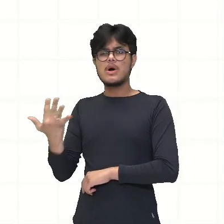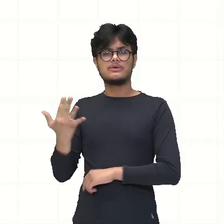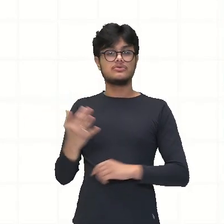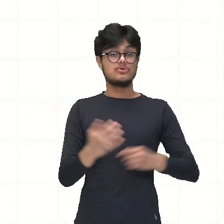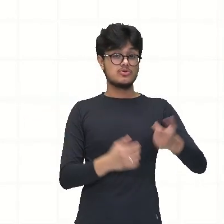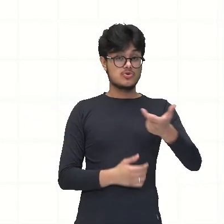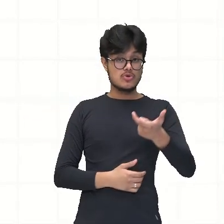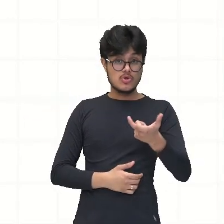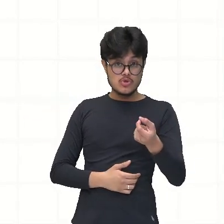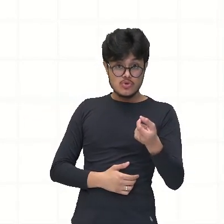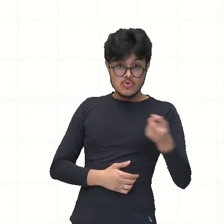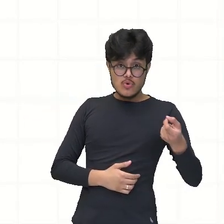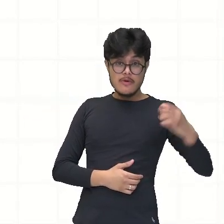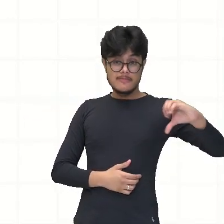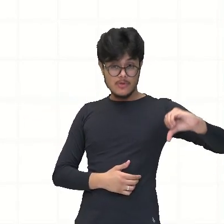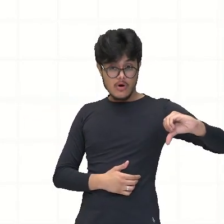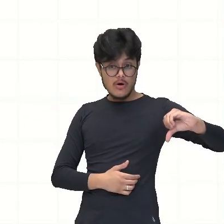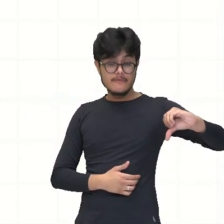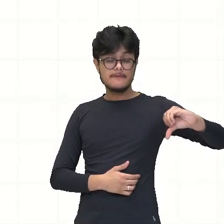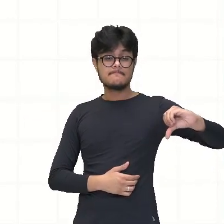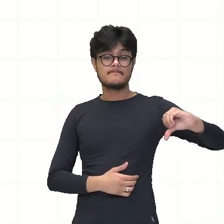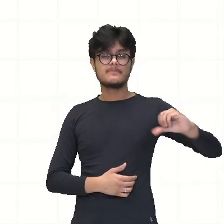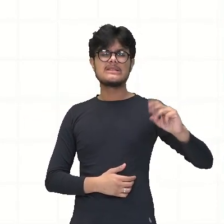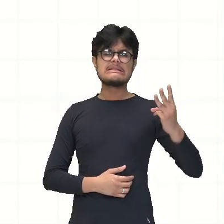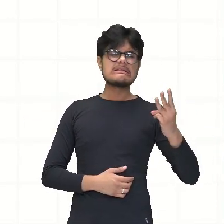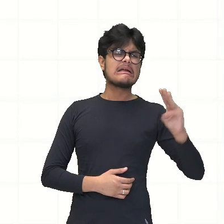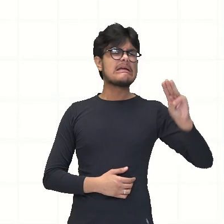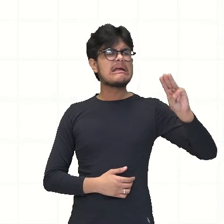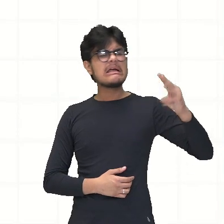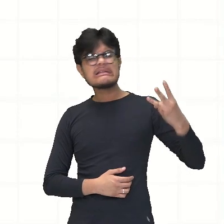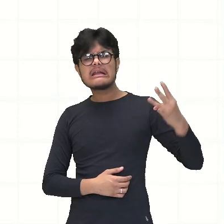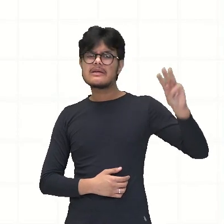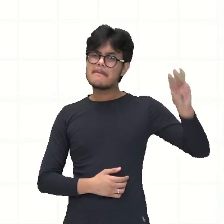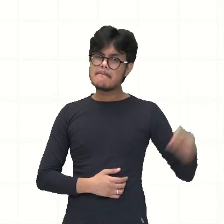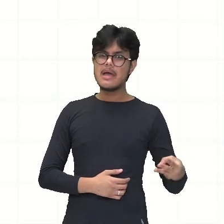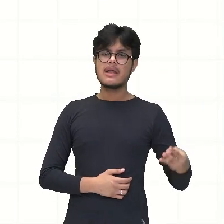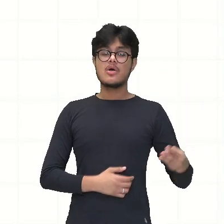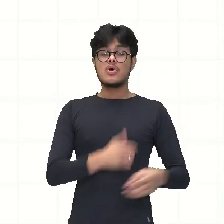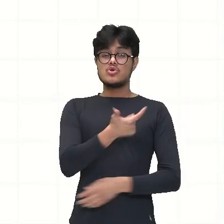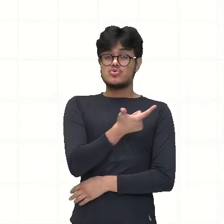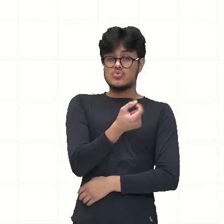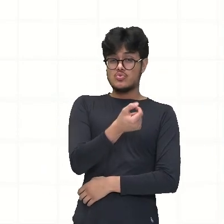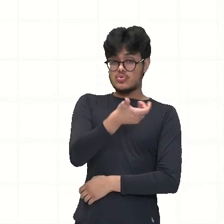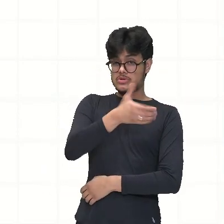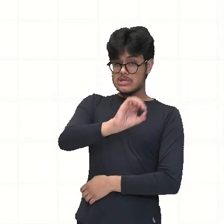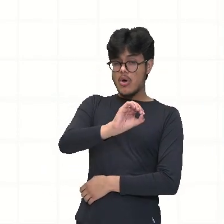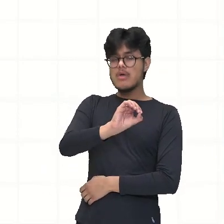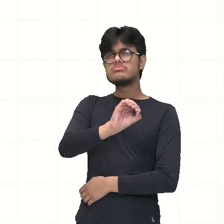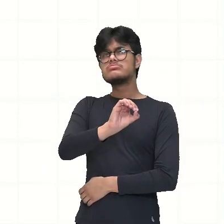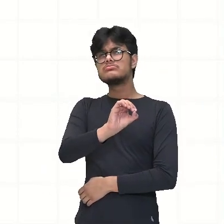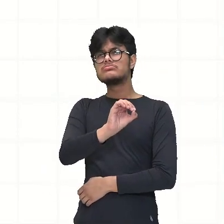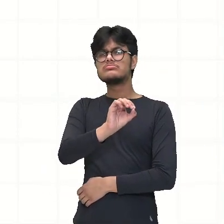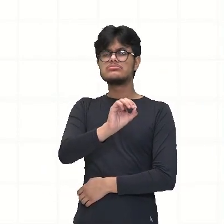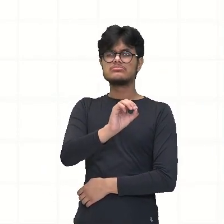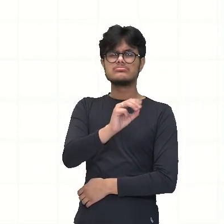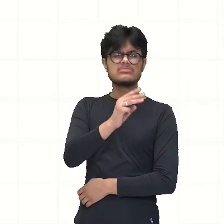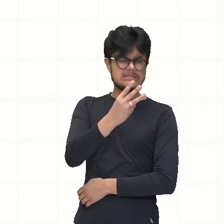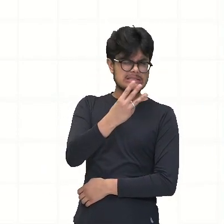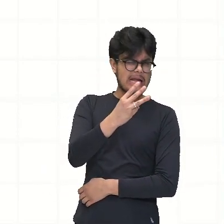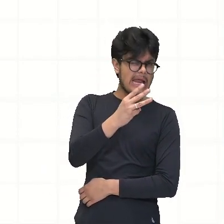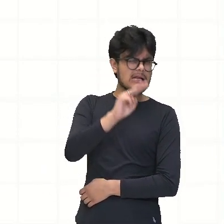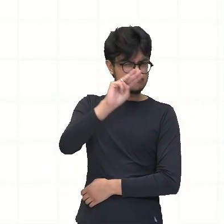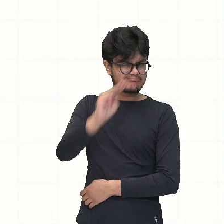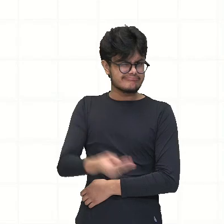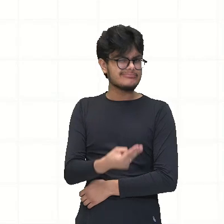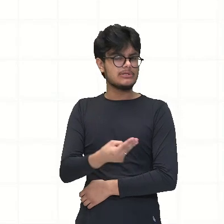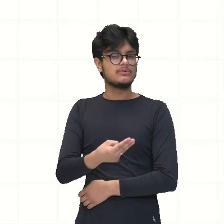2009, com um pouco mais de 3 milhões de imigrantes. Em 2010, com também um pouco mais de 3 milhões